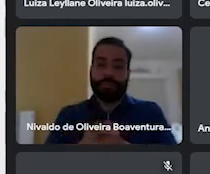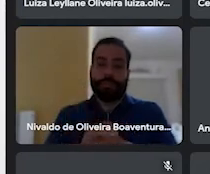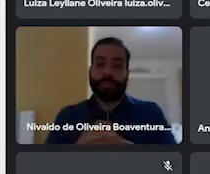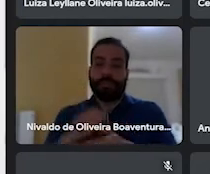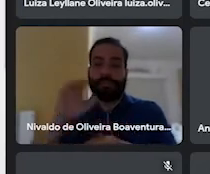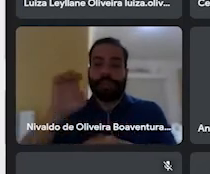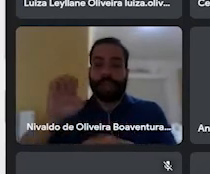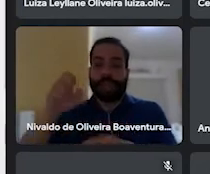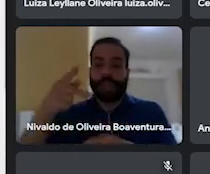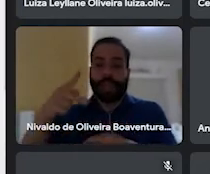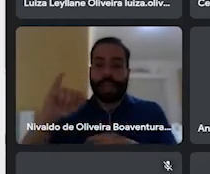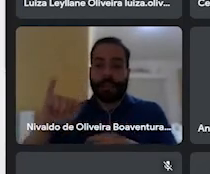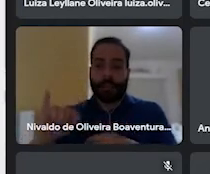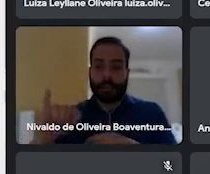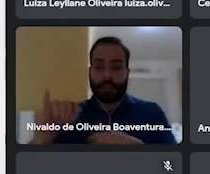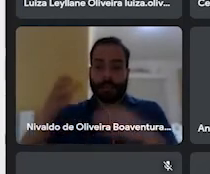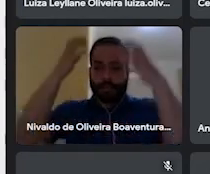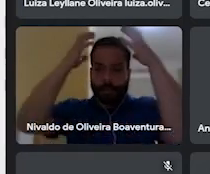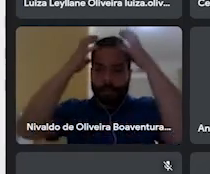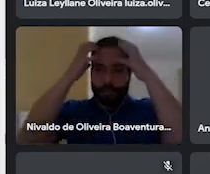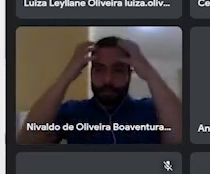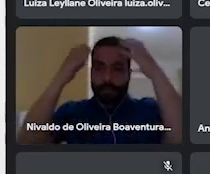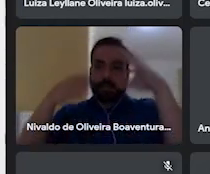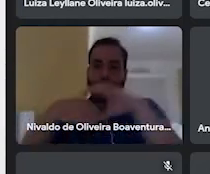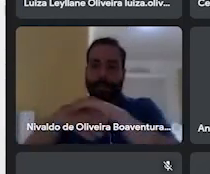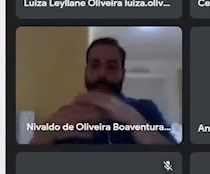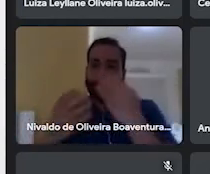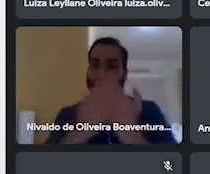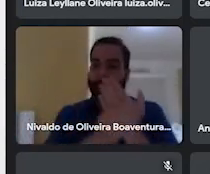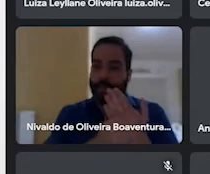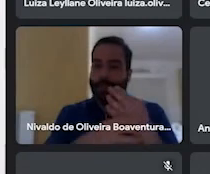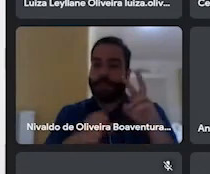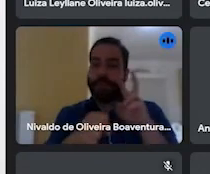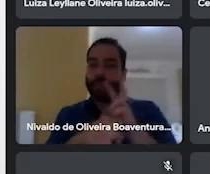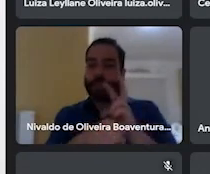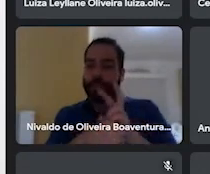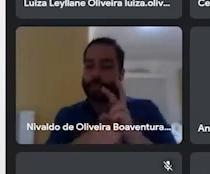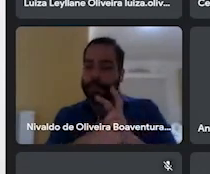proteção individual, rotina de trabalho,